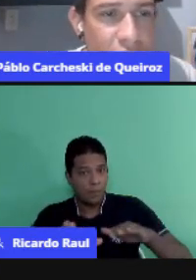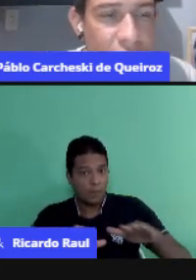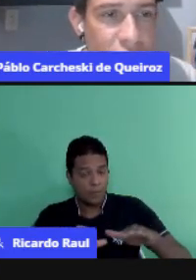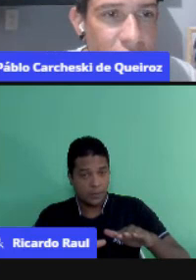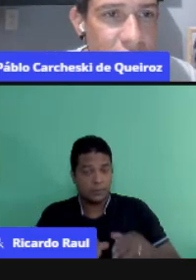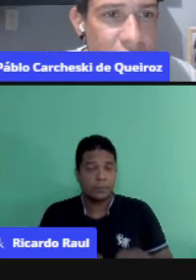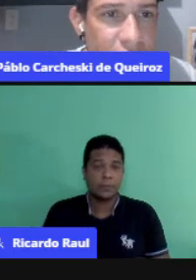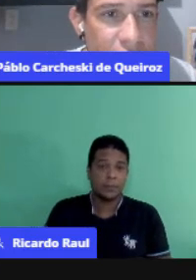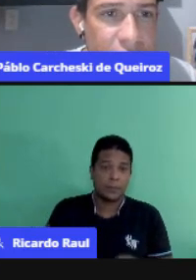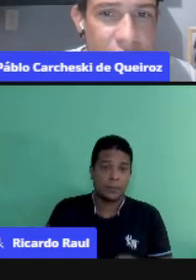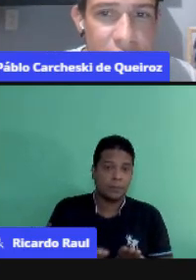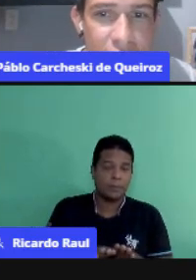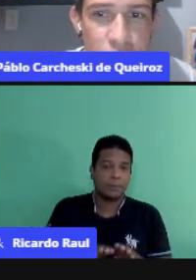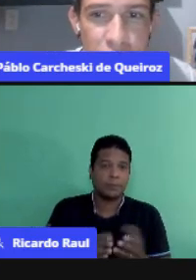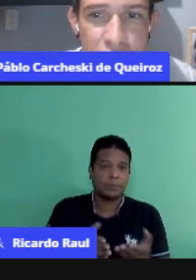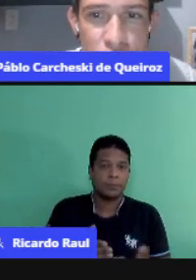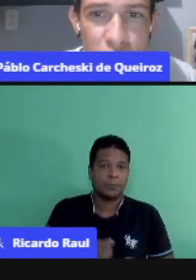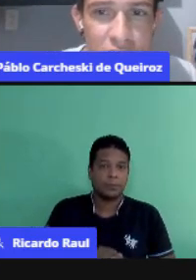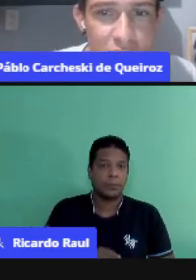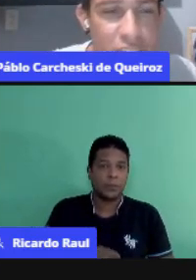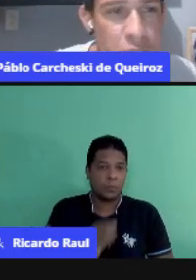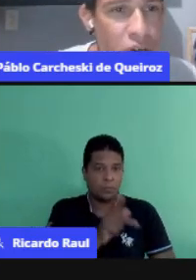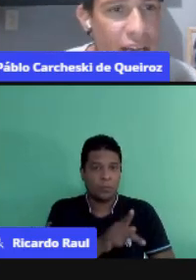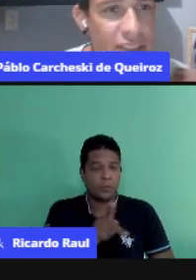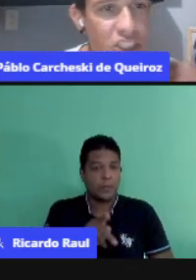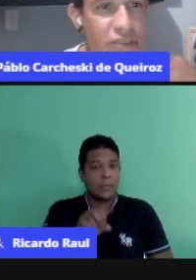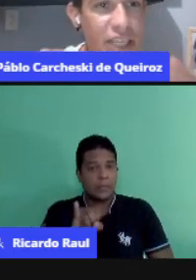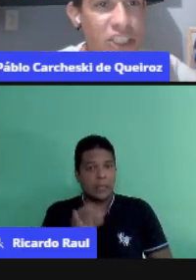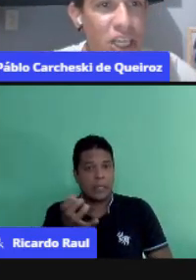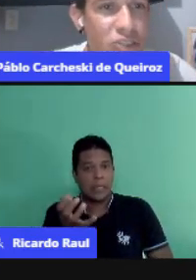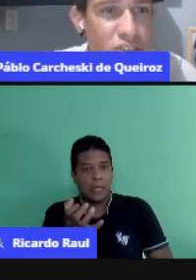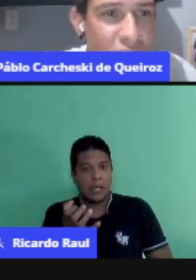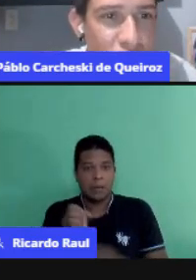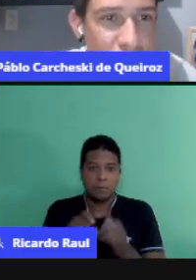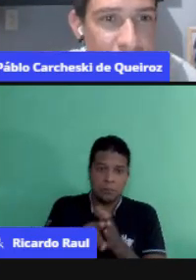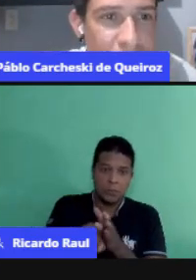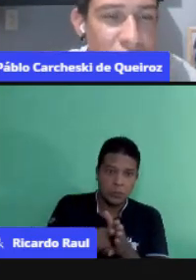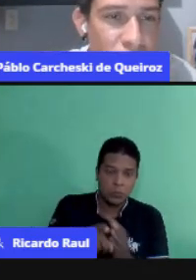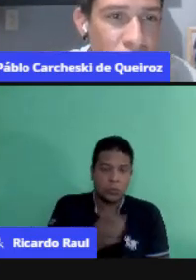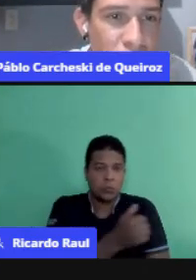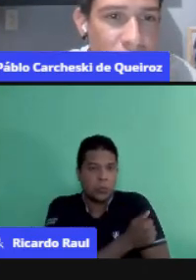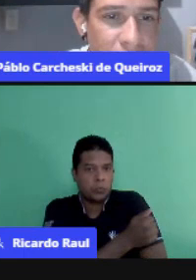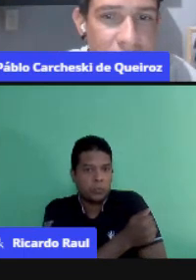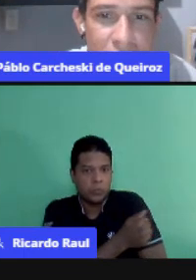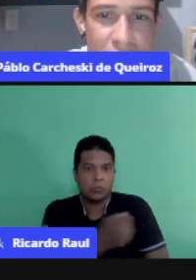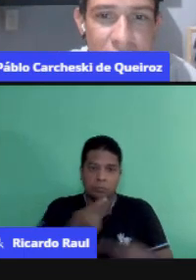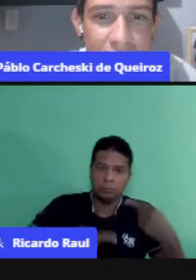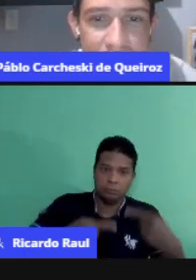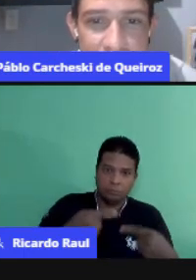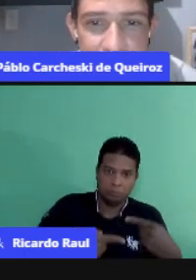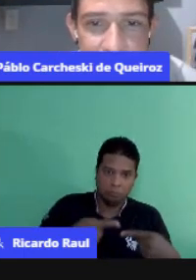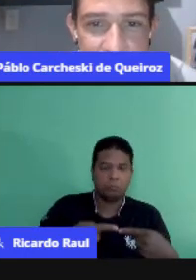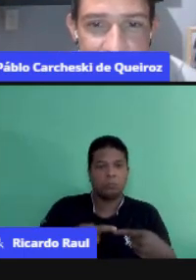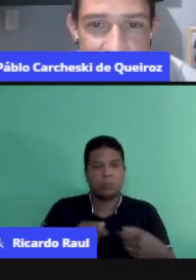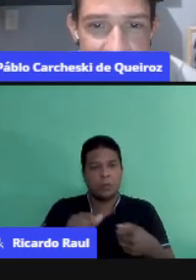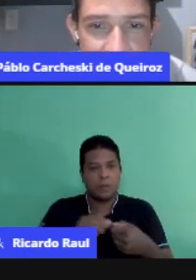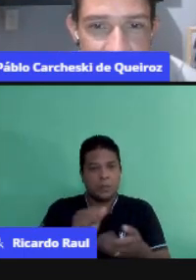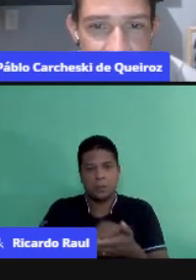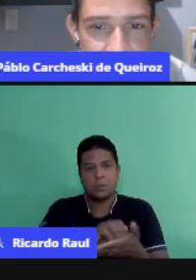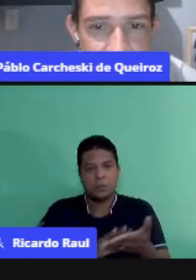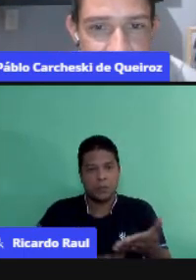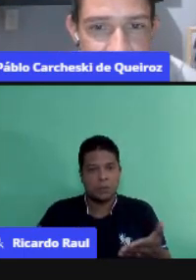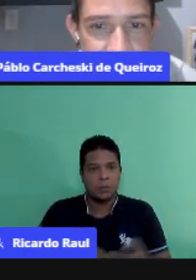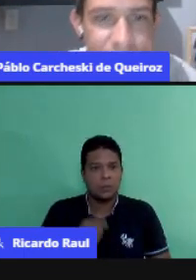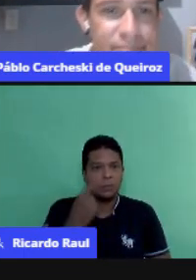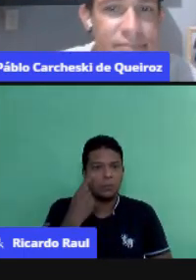aí a critério do professor, se quiser explorar essa atividade lá com seus alunos também, discutir com eles, né, seria